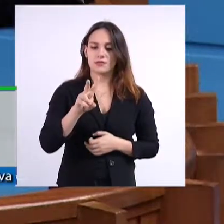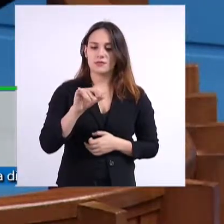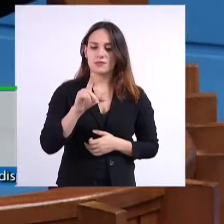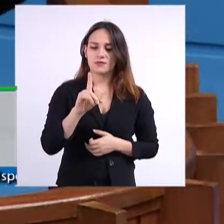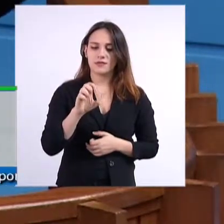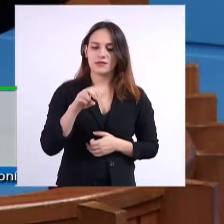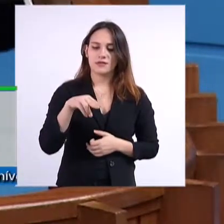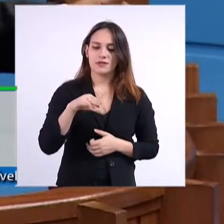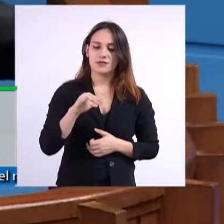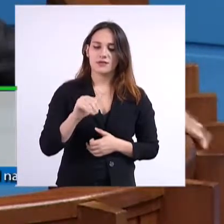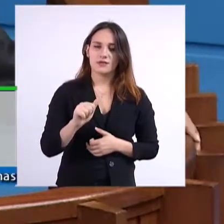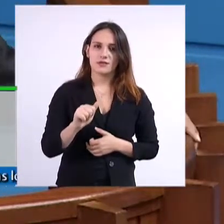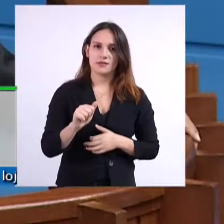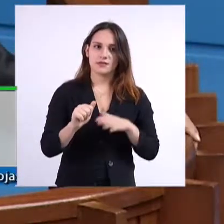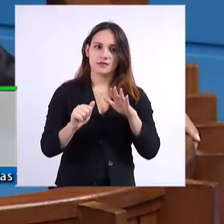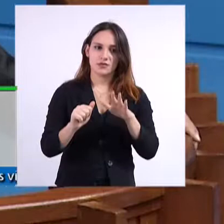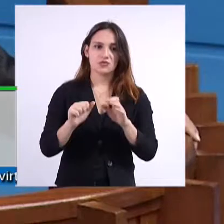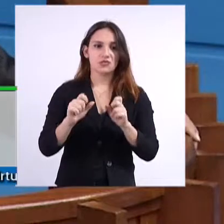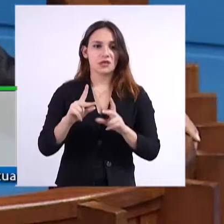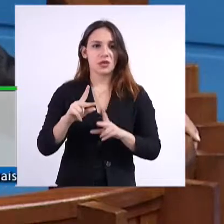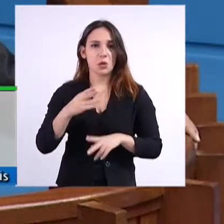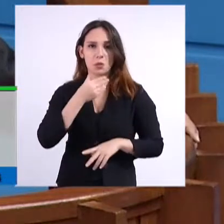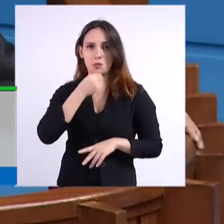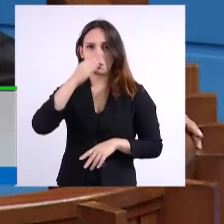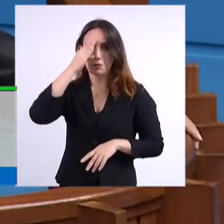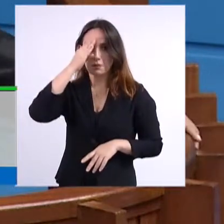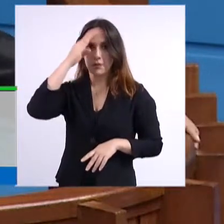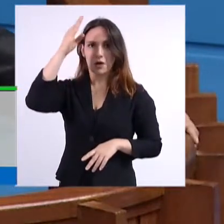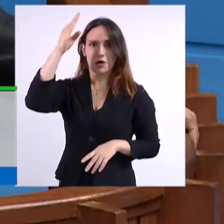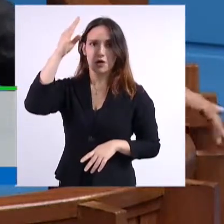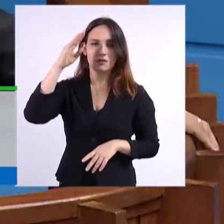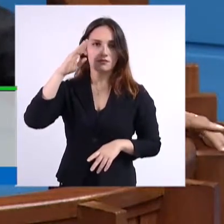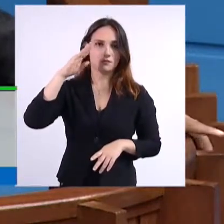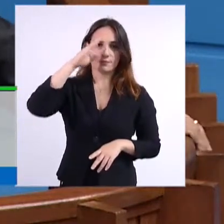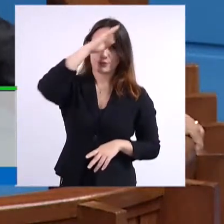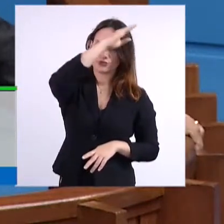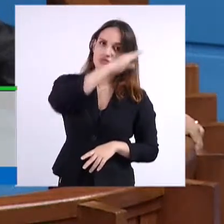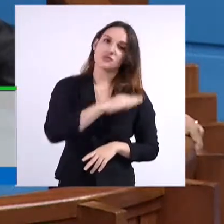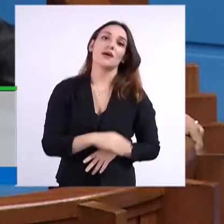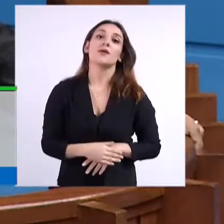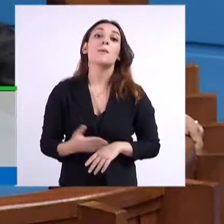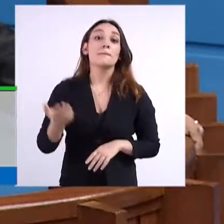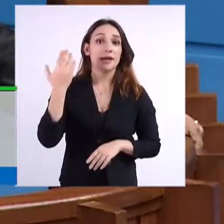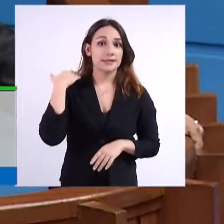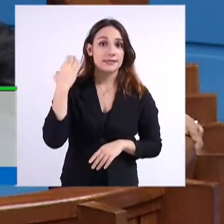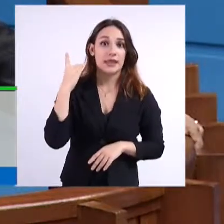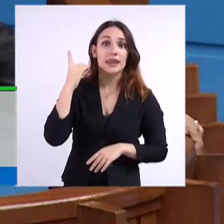o capitão Bolsonaro, quando era deputado federal,